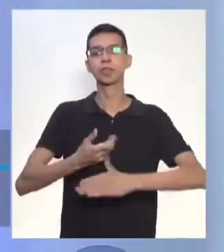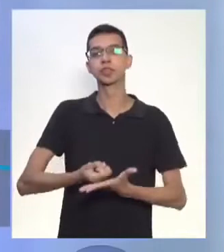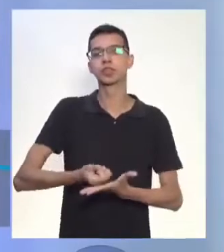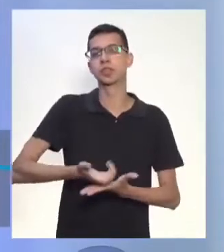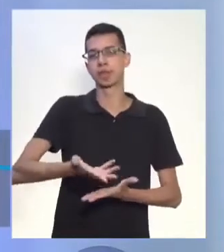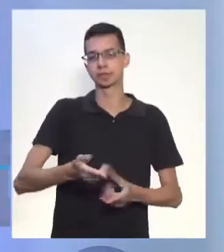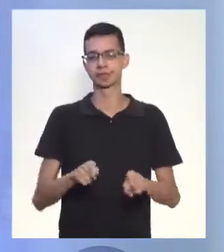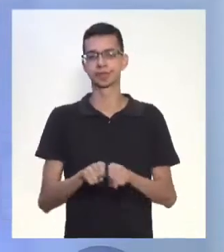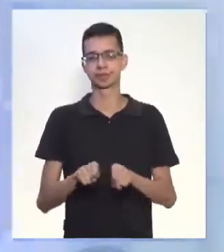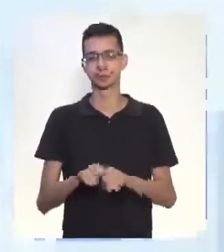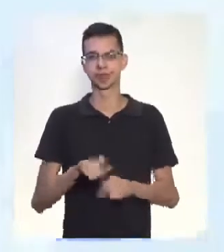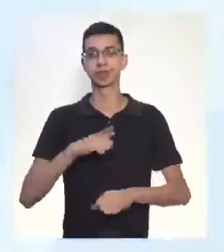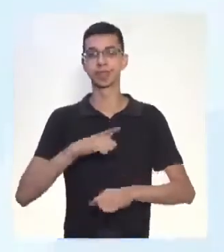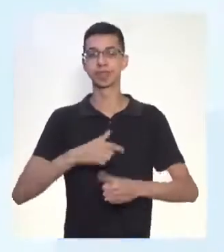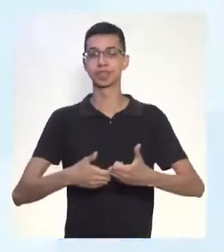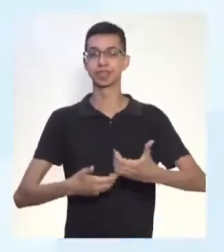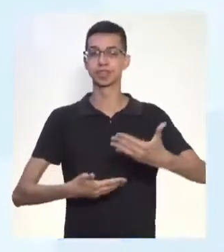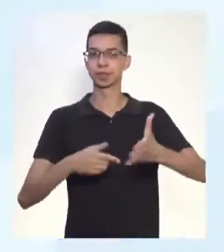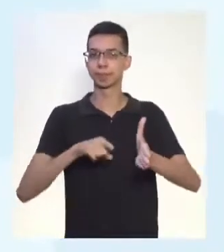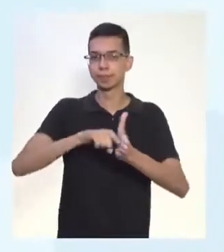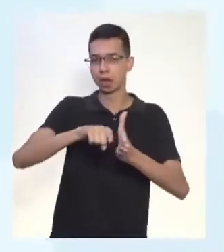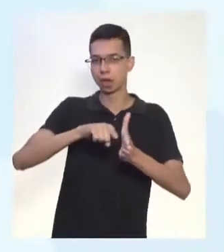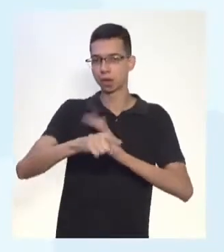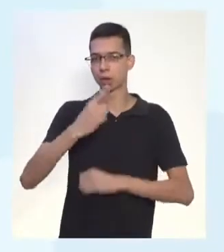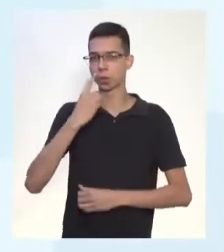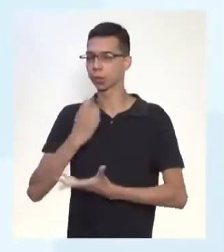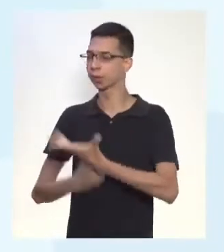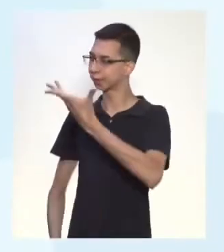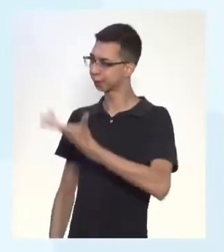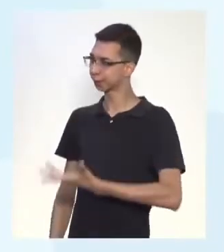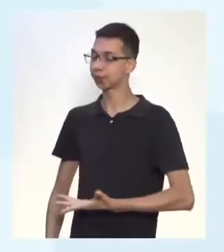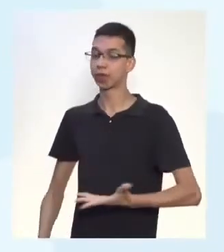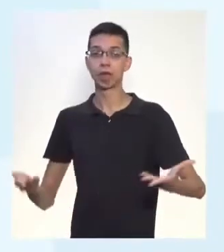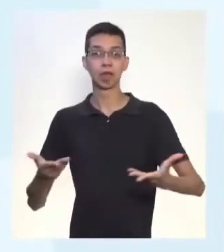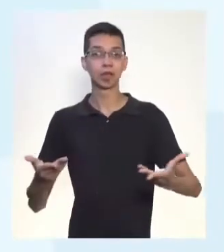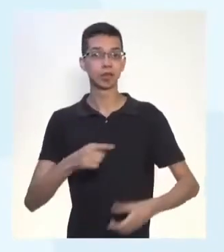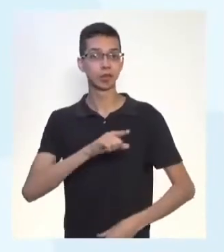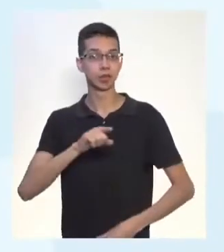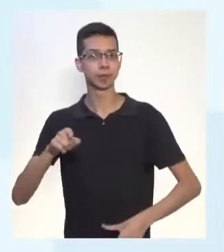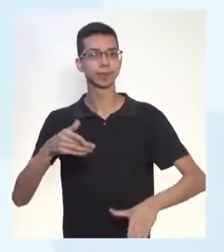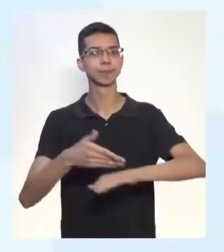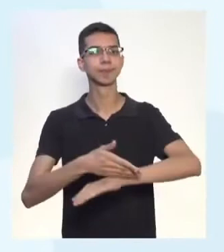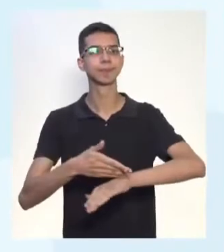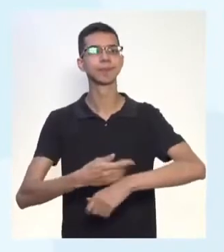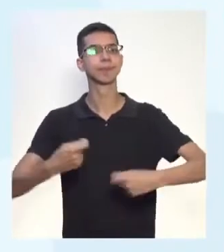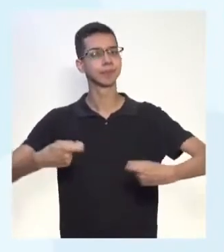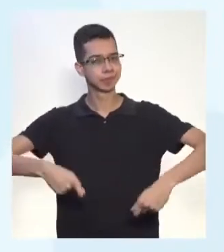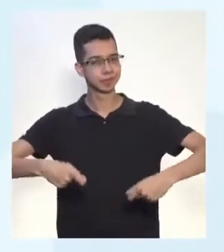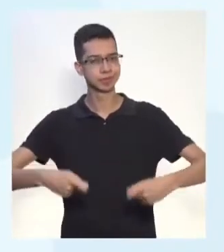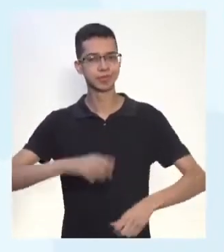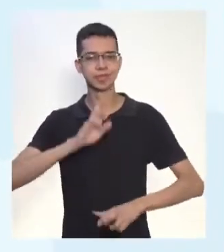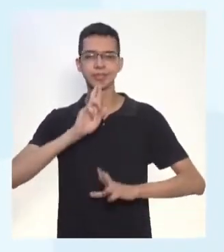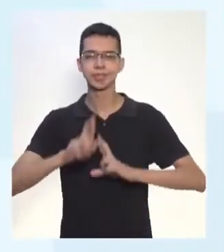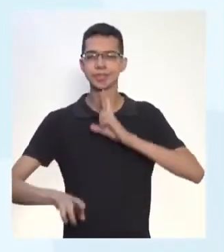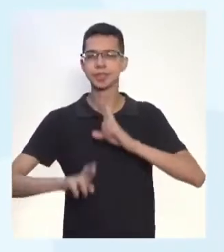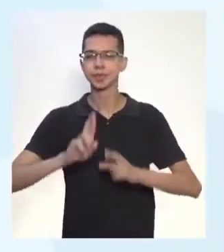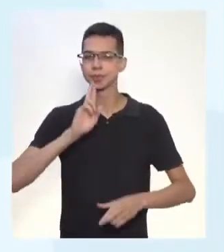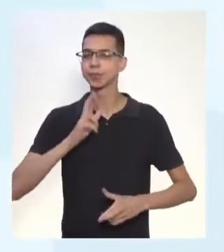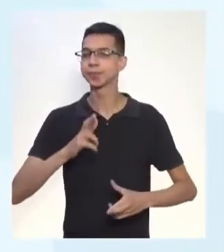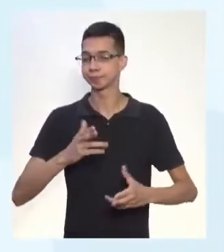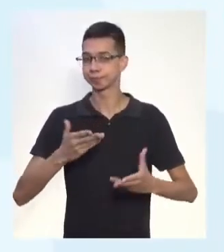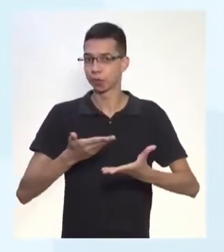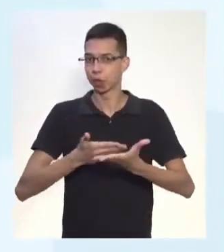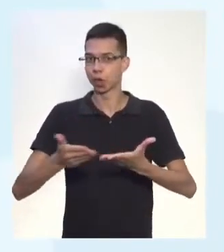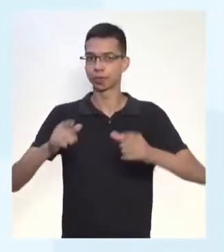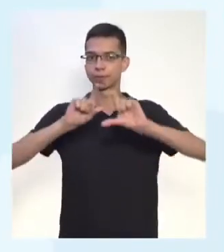tem algumas perguntinhas para vocês, e agora vocês precisam interagir, vamos lá. Por qual meio de comunicação você tem acesso às